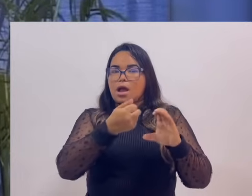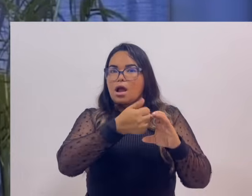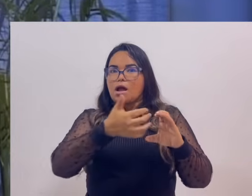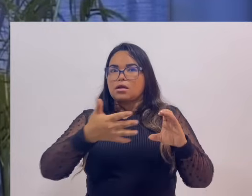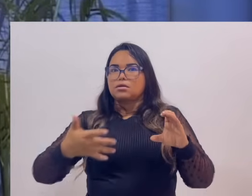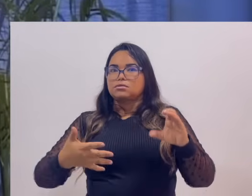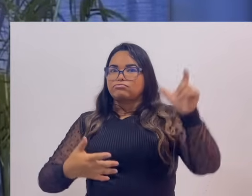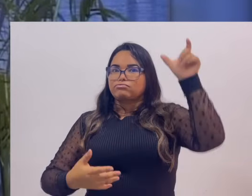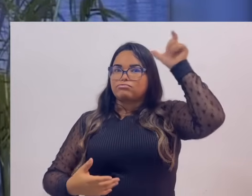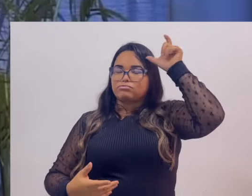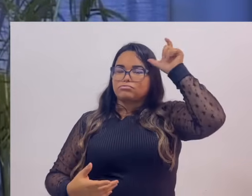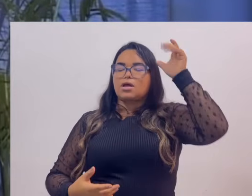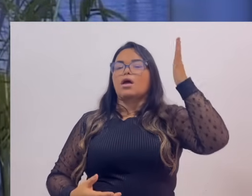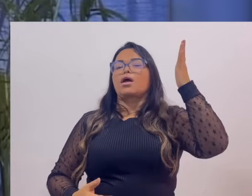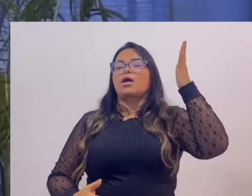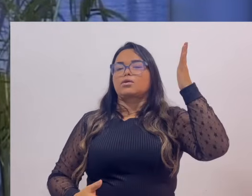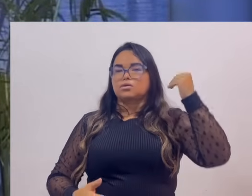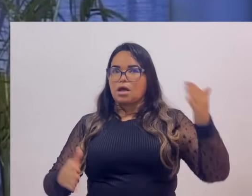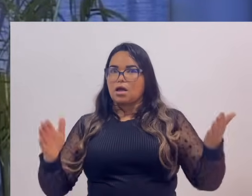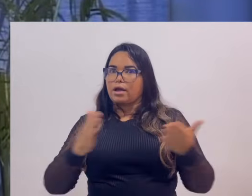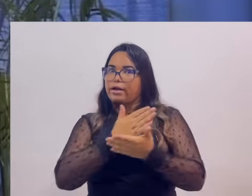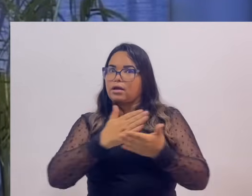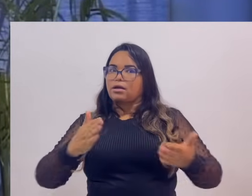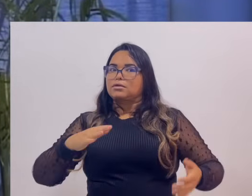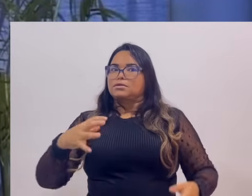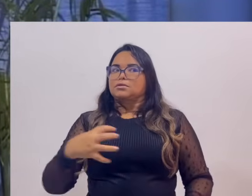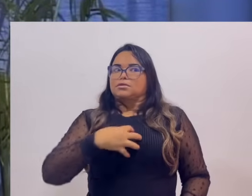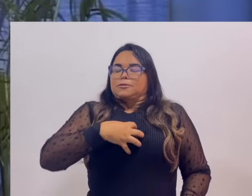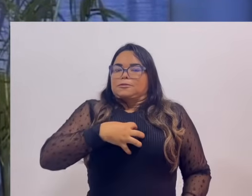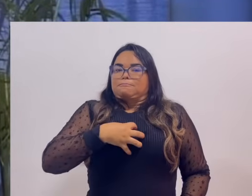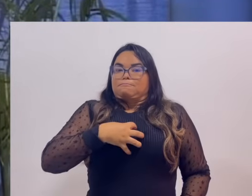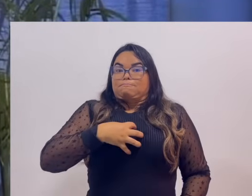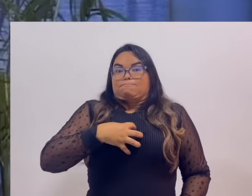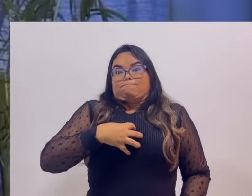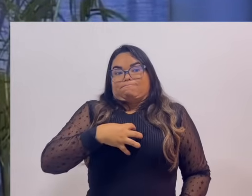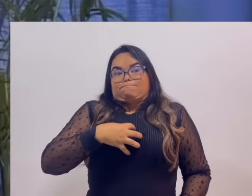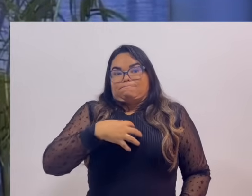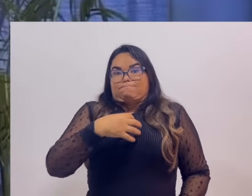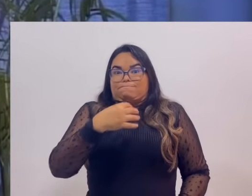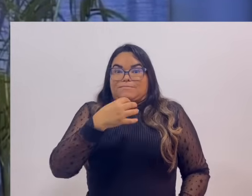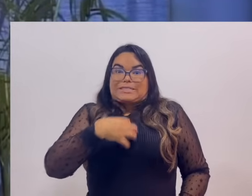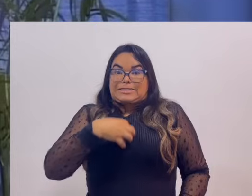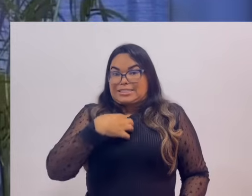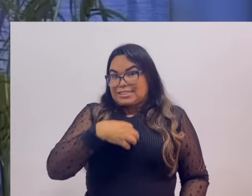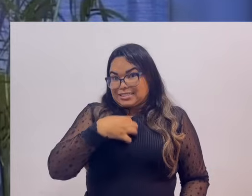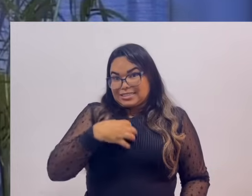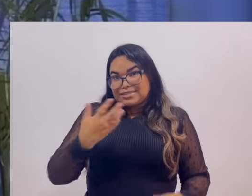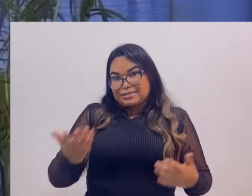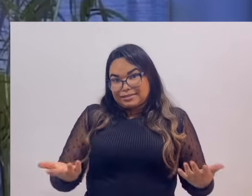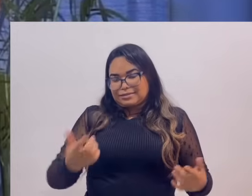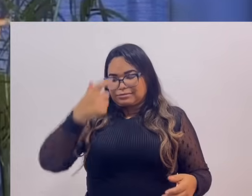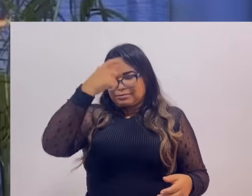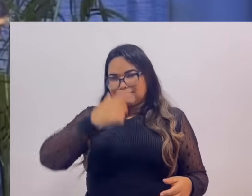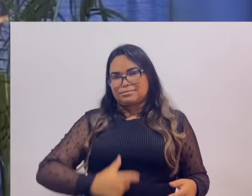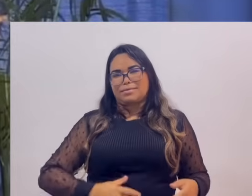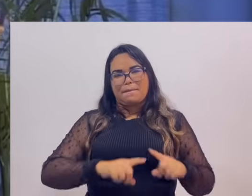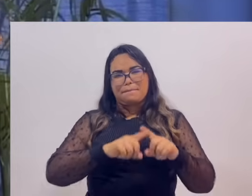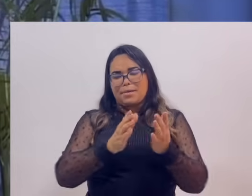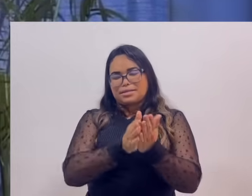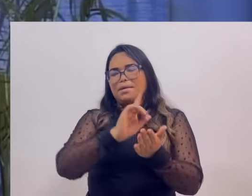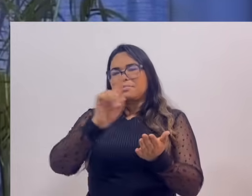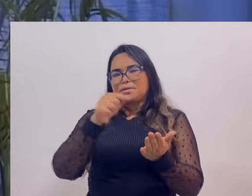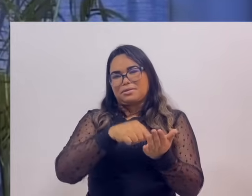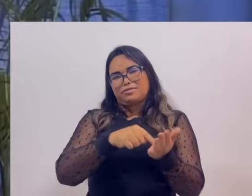contrafações vamos identificar o anticristo pelo nome e eu sei que alguns poderão ficar chocados ou ofendidos